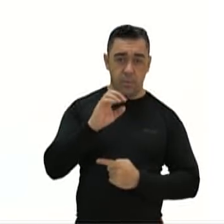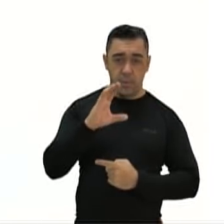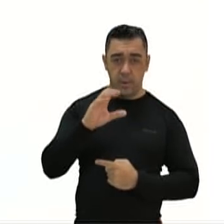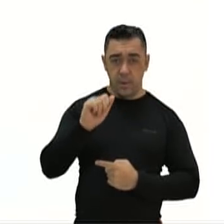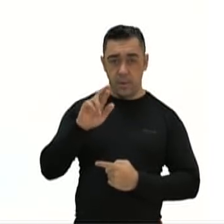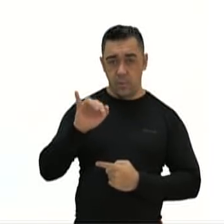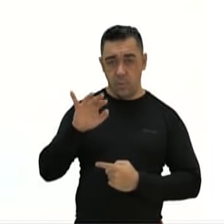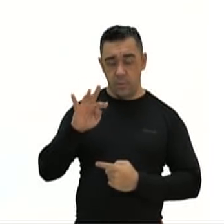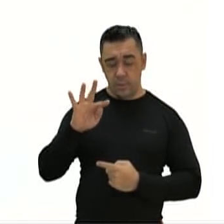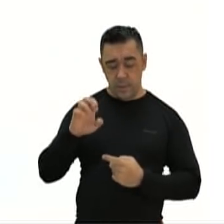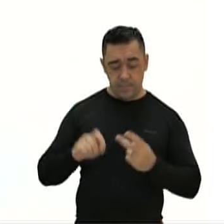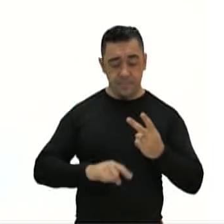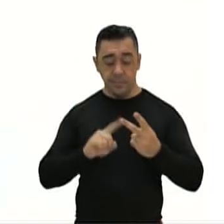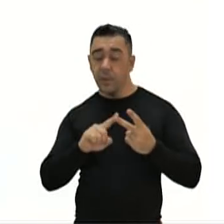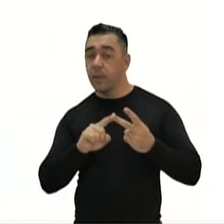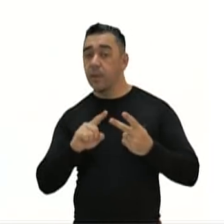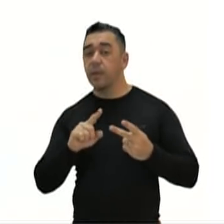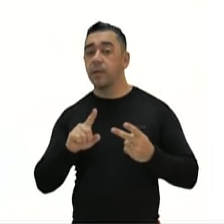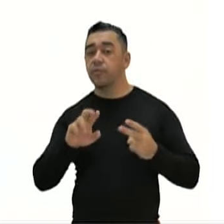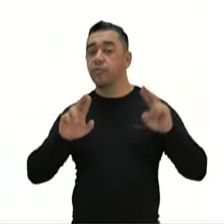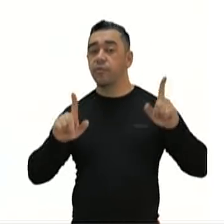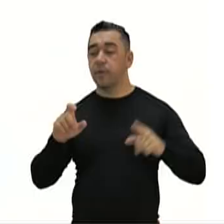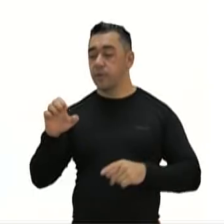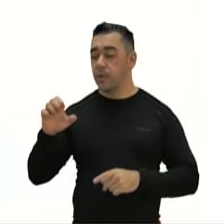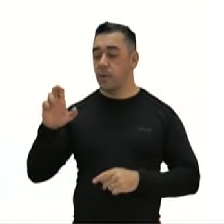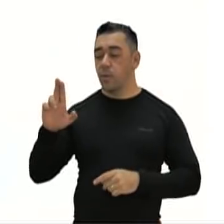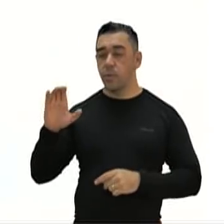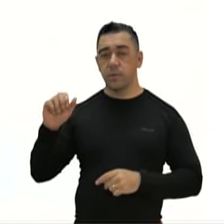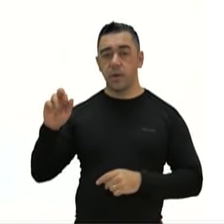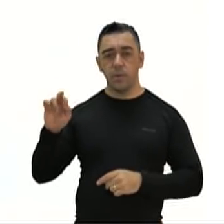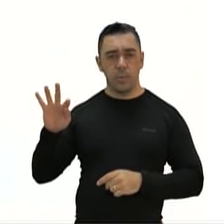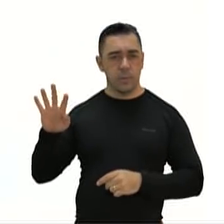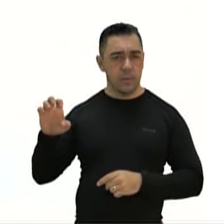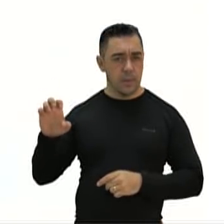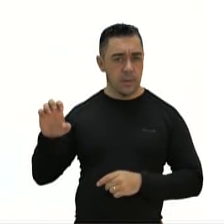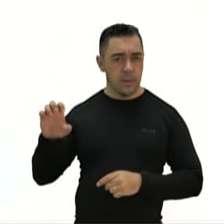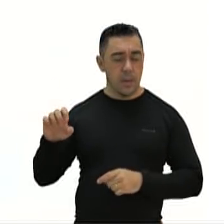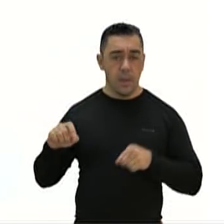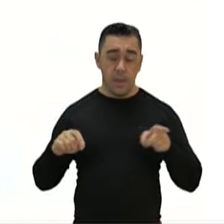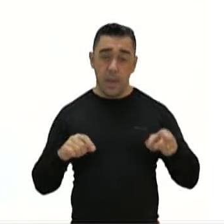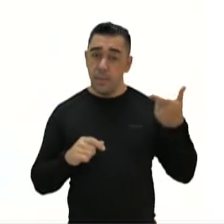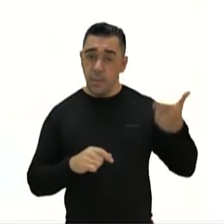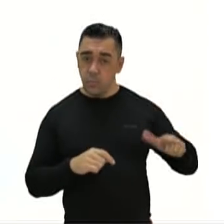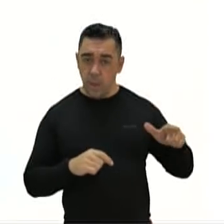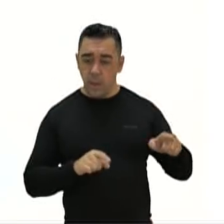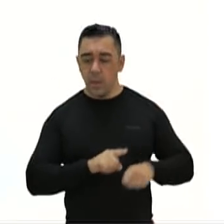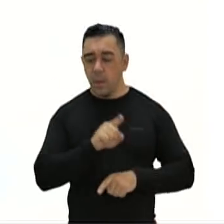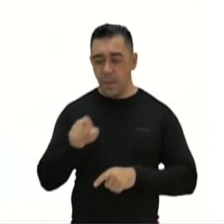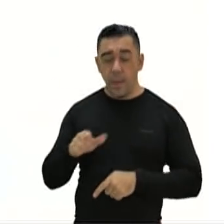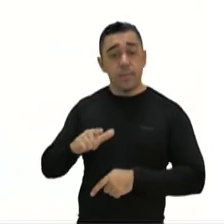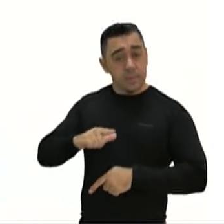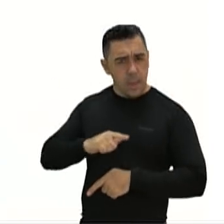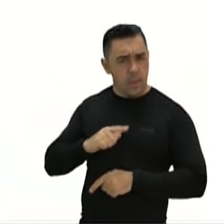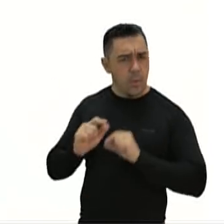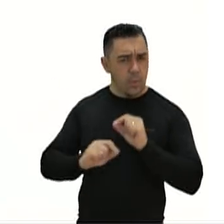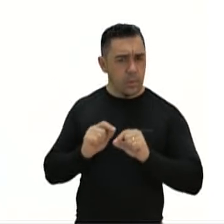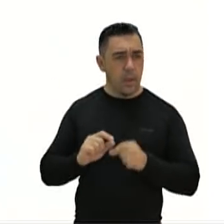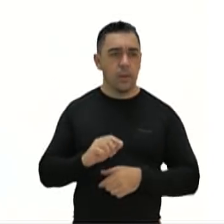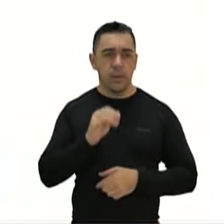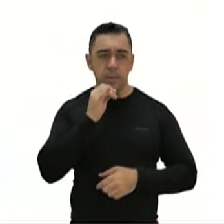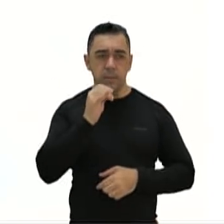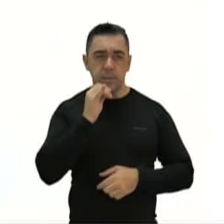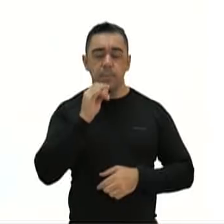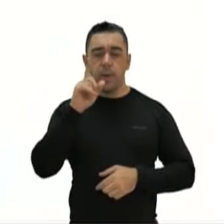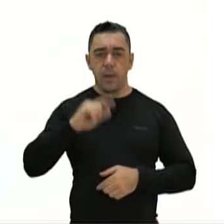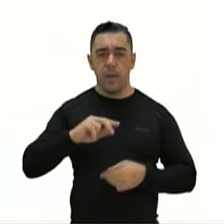eucariontes? O que a célula procarionte não tem, que a eucarionte já possui? Será que é o material genético em um núcleo individualizado